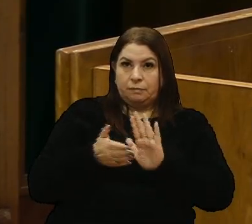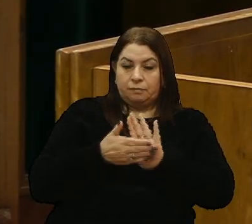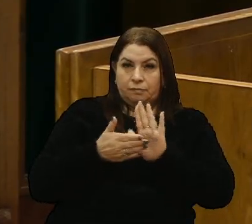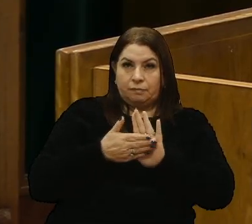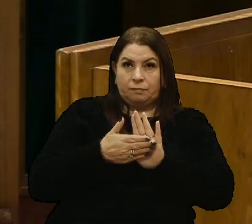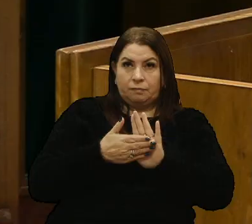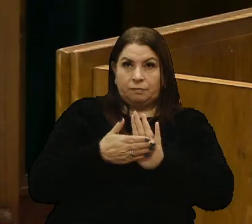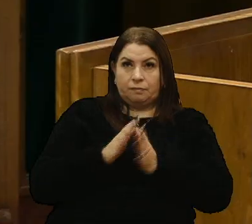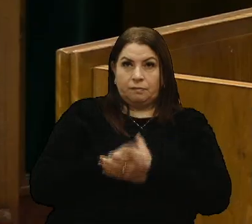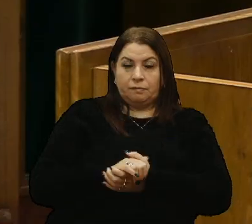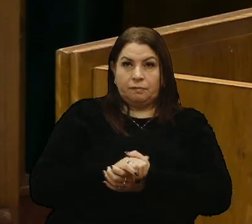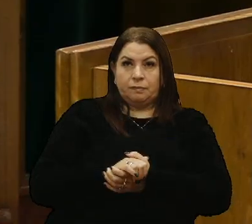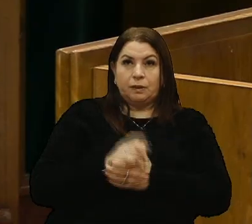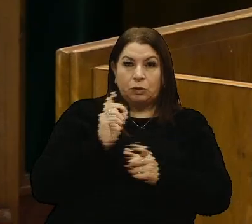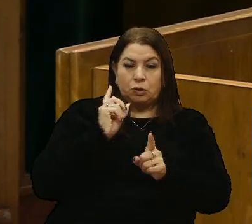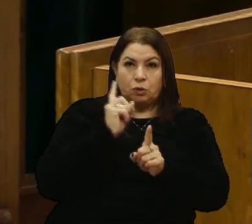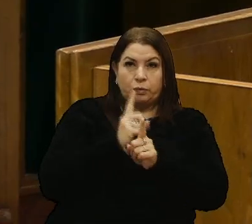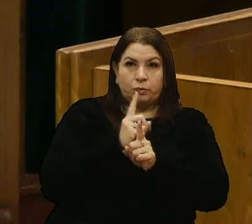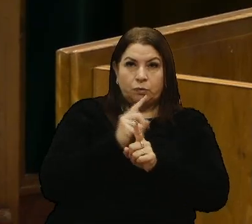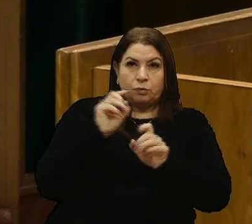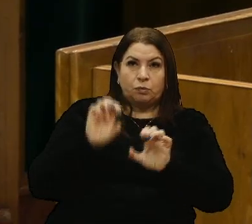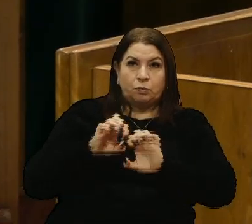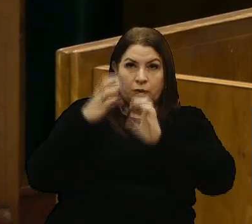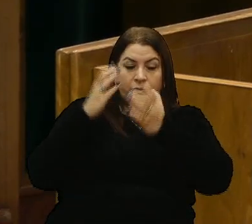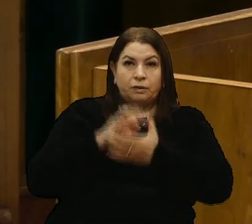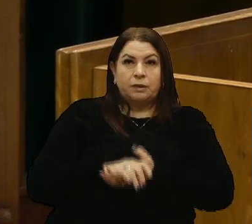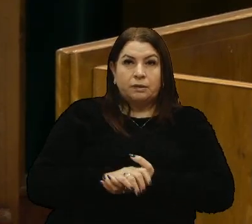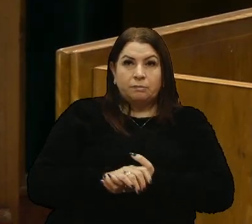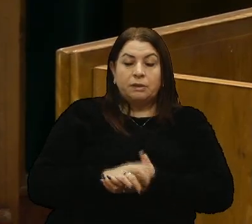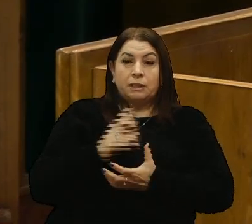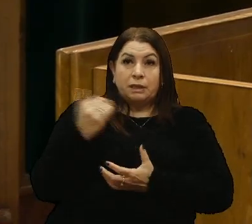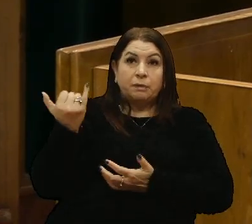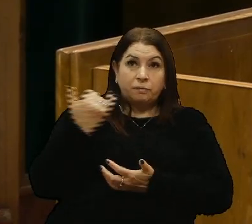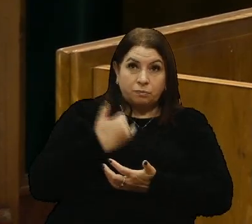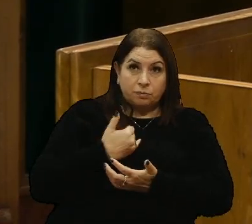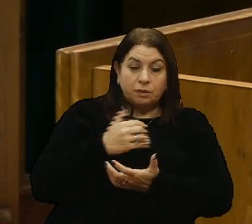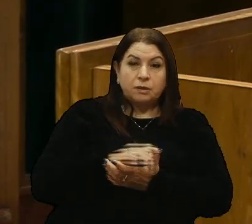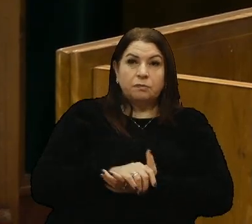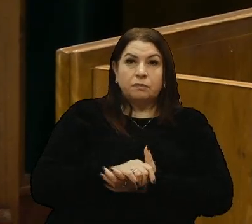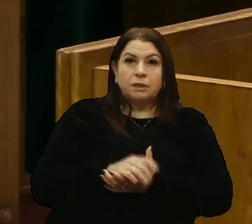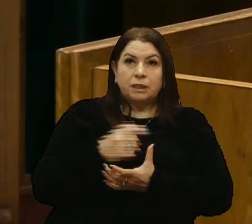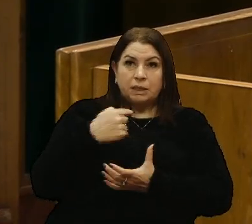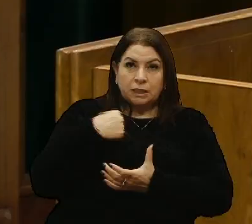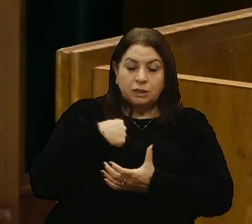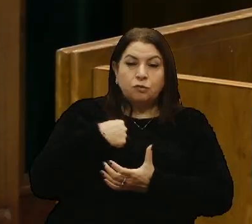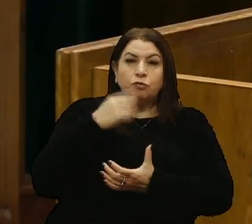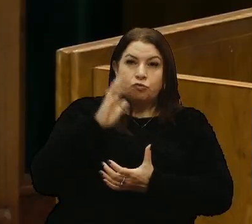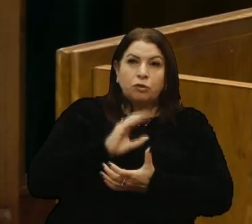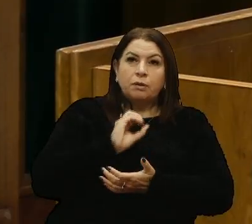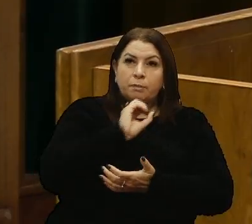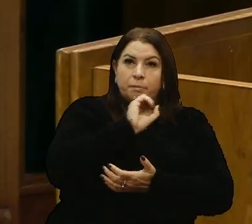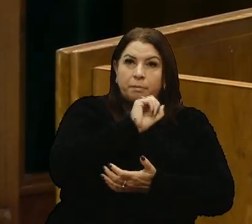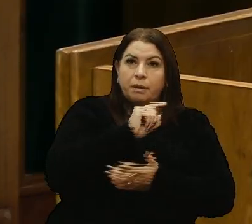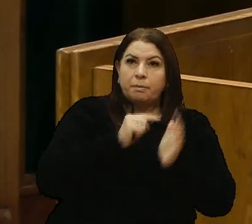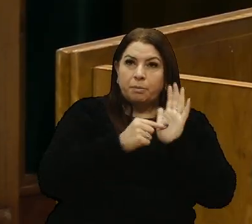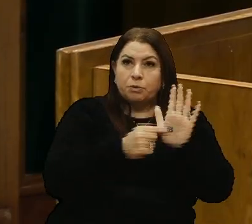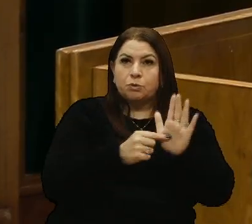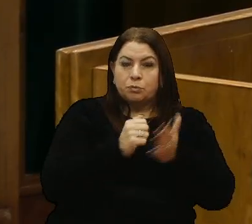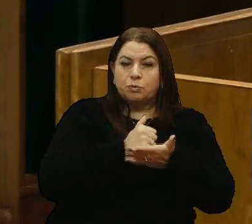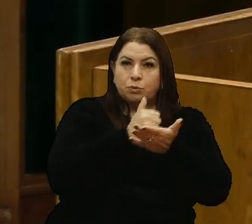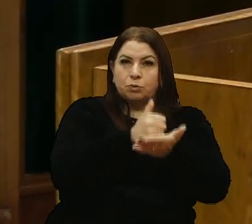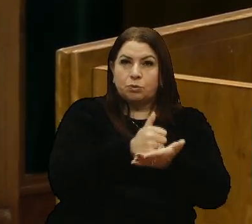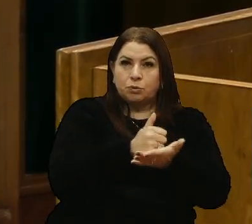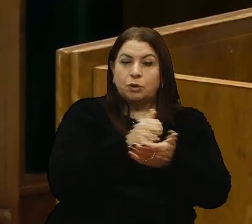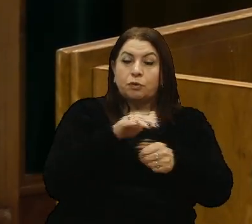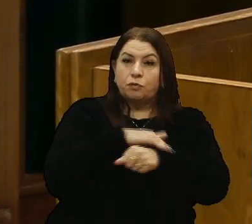pauta, mas a gente se encontrou num evento e ele disse para mim, Eu já passei isso para o adjunto. Quando eu